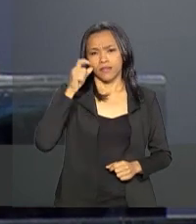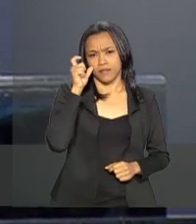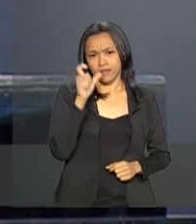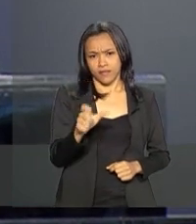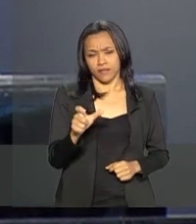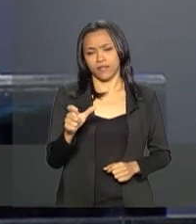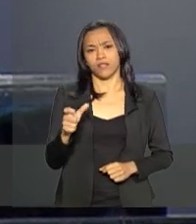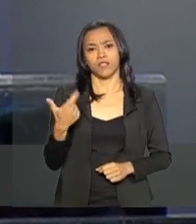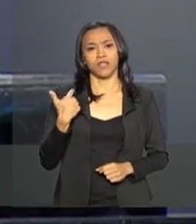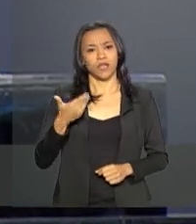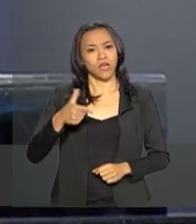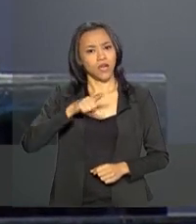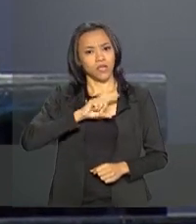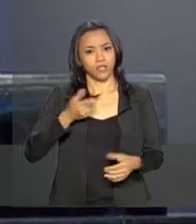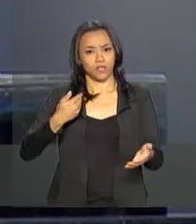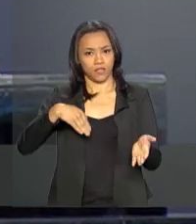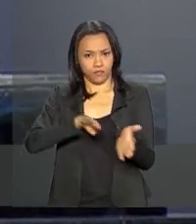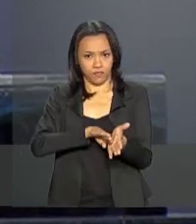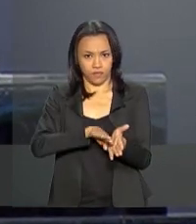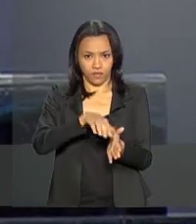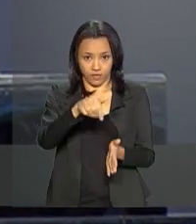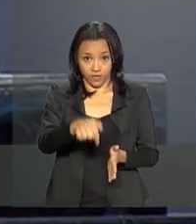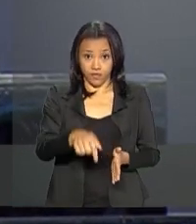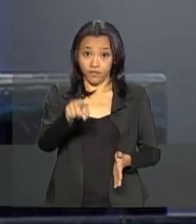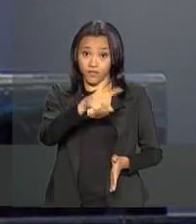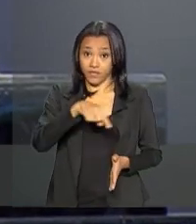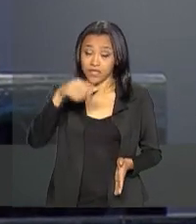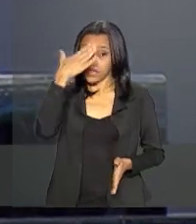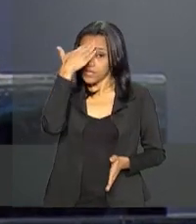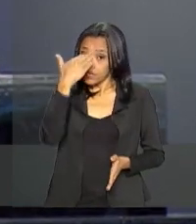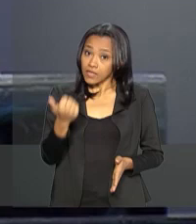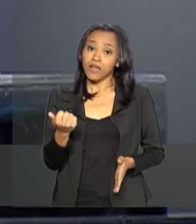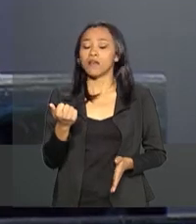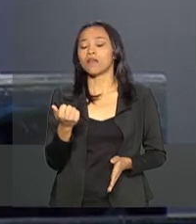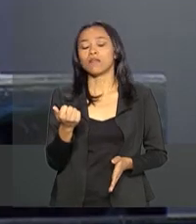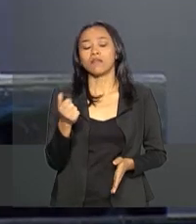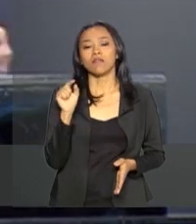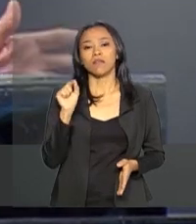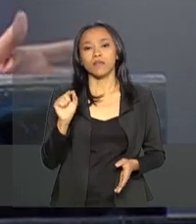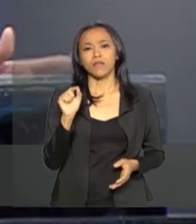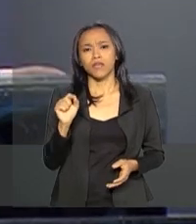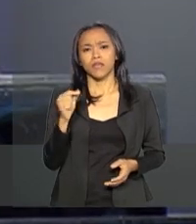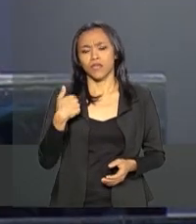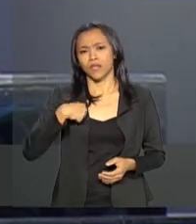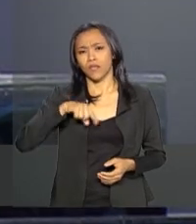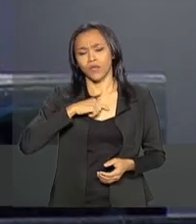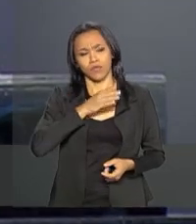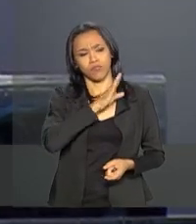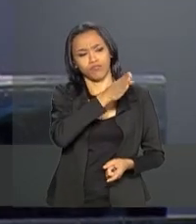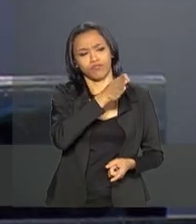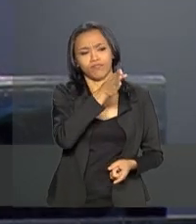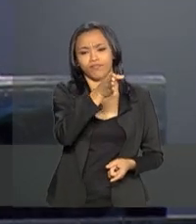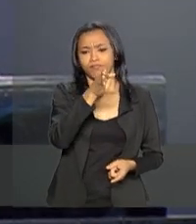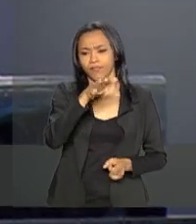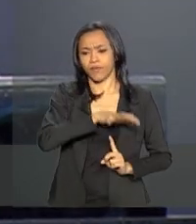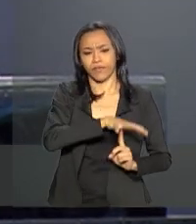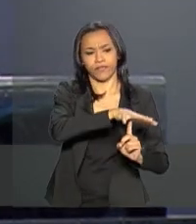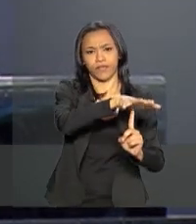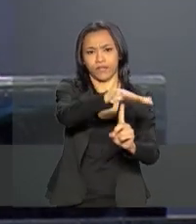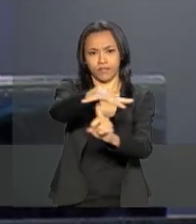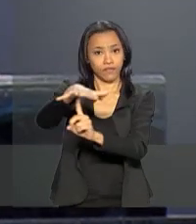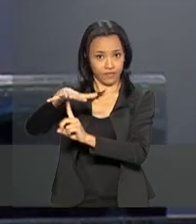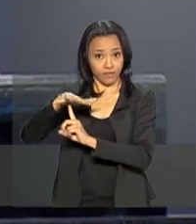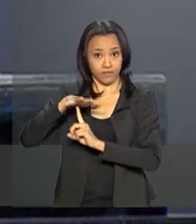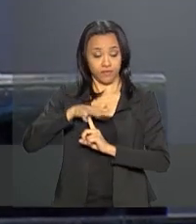agora, antes de chegar aqui, vocês sabem que nós percorremos vários estandes e nós